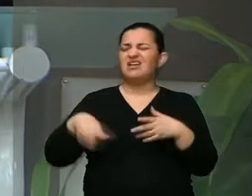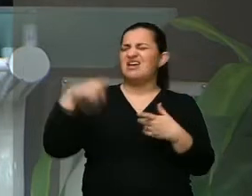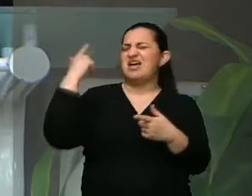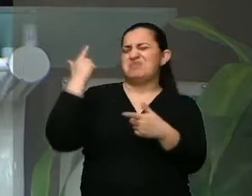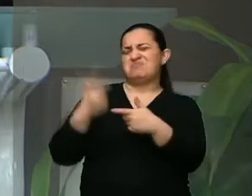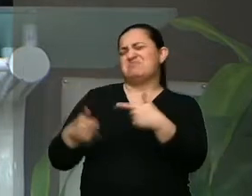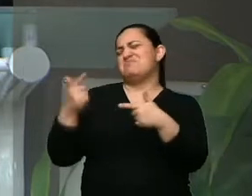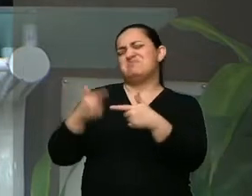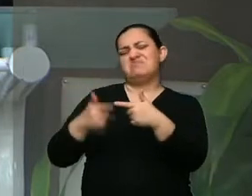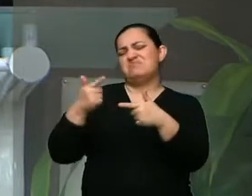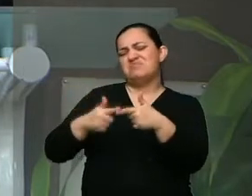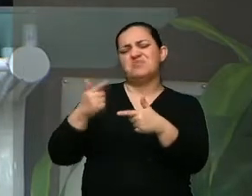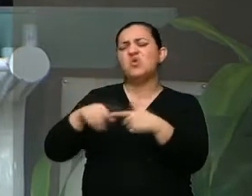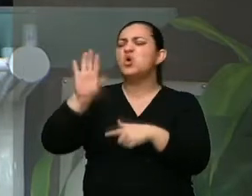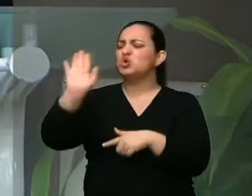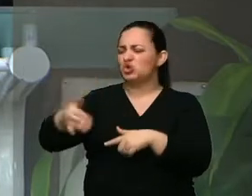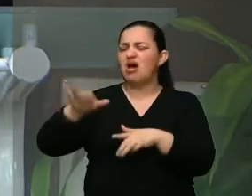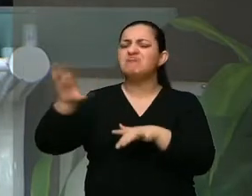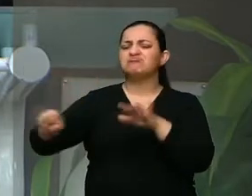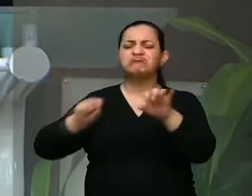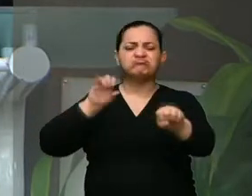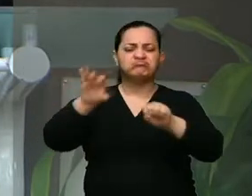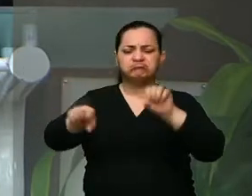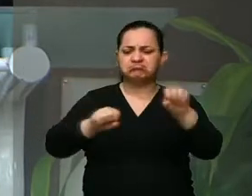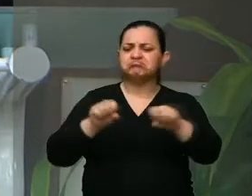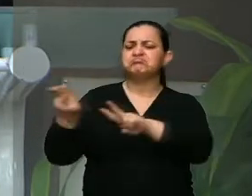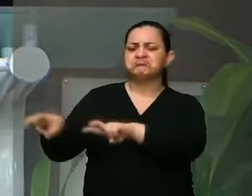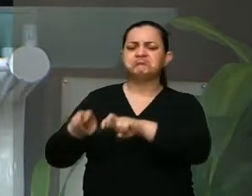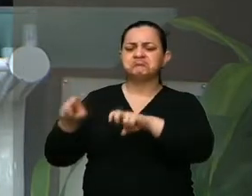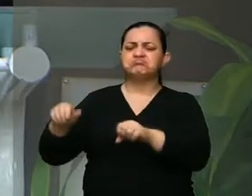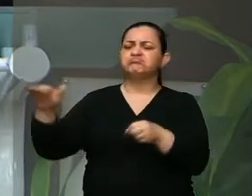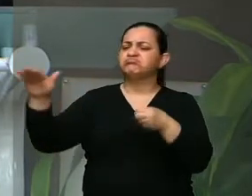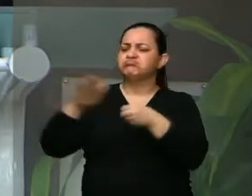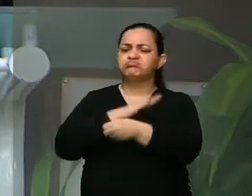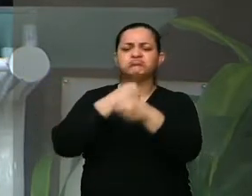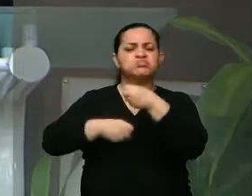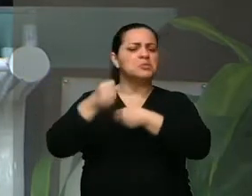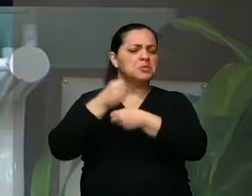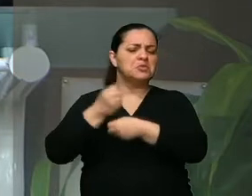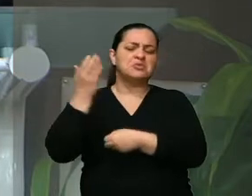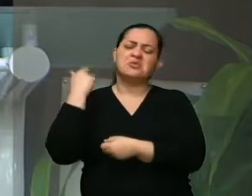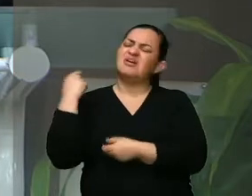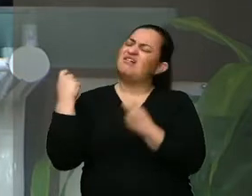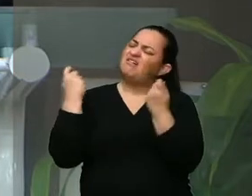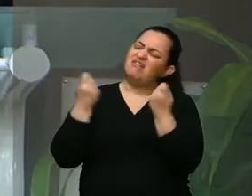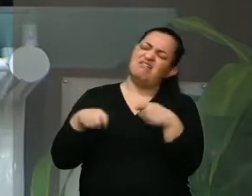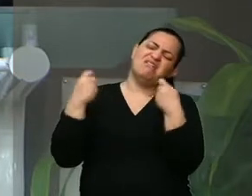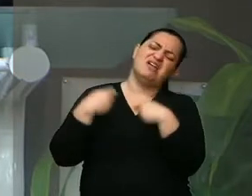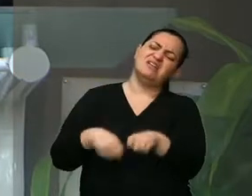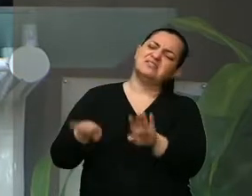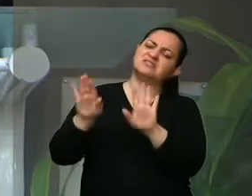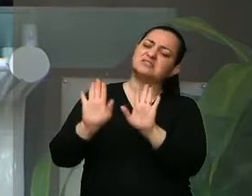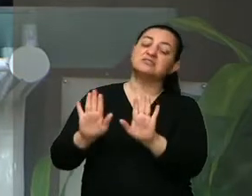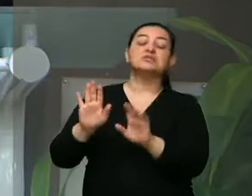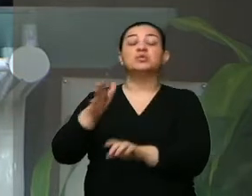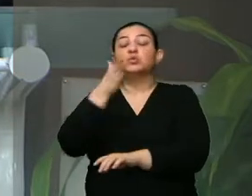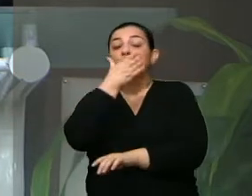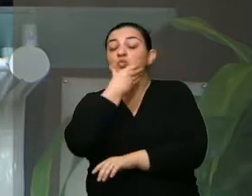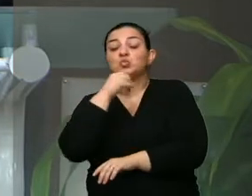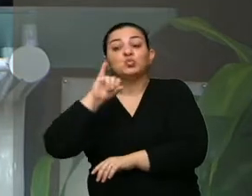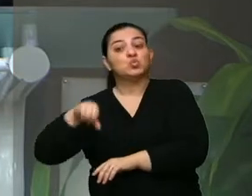isso já colhemos demais o ano passado josé disse vamos